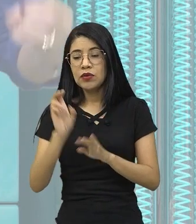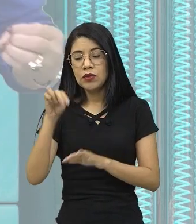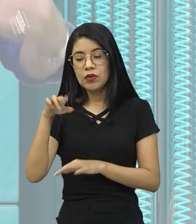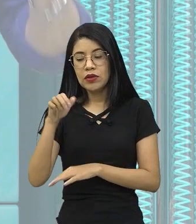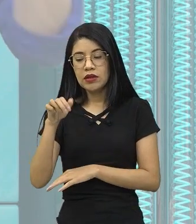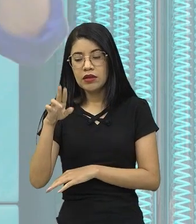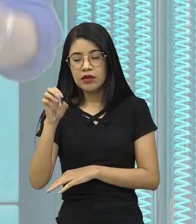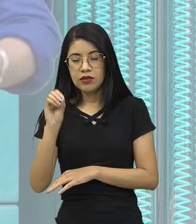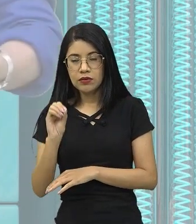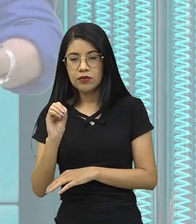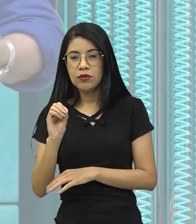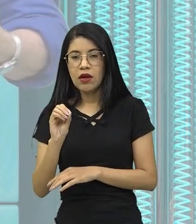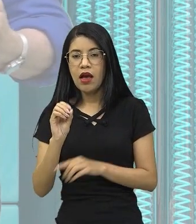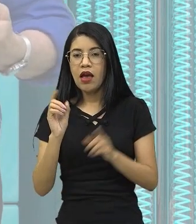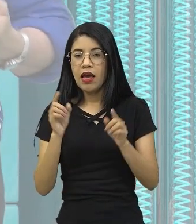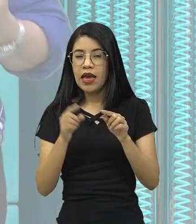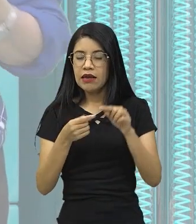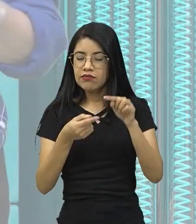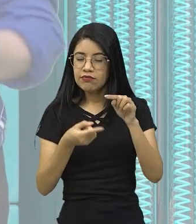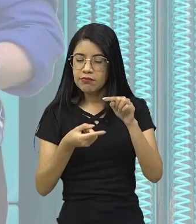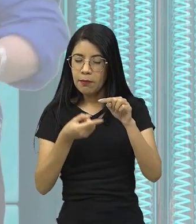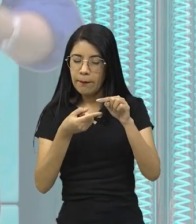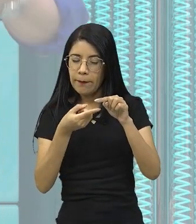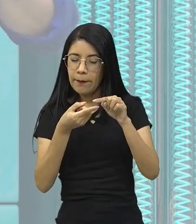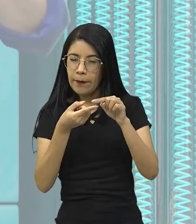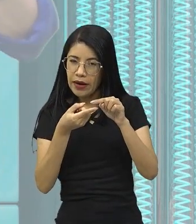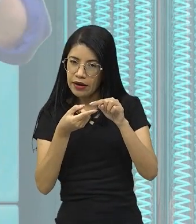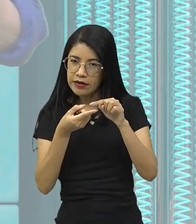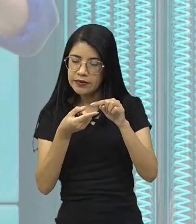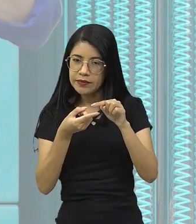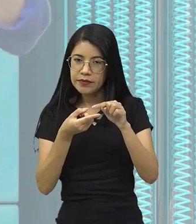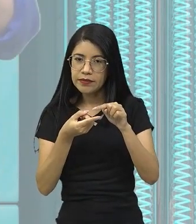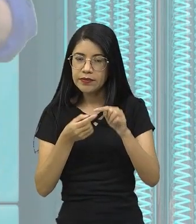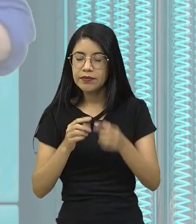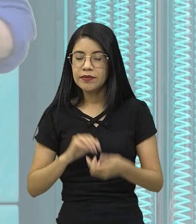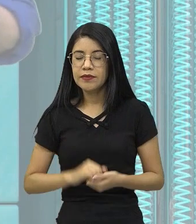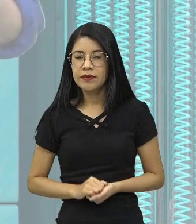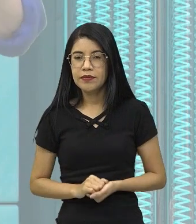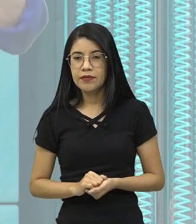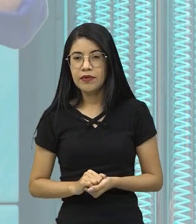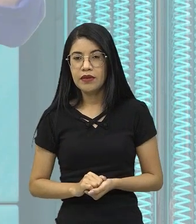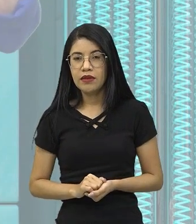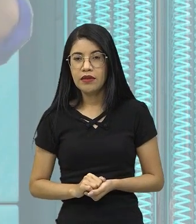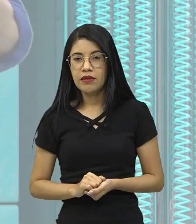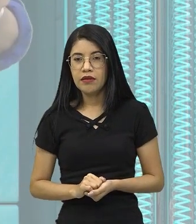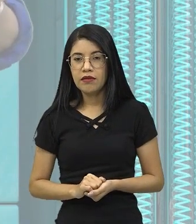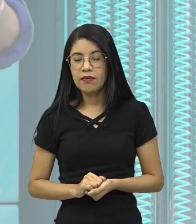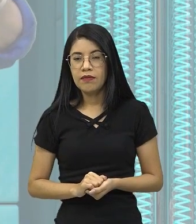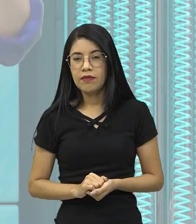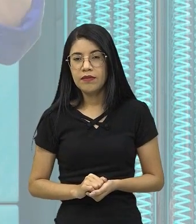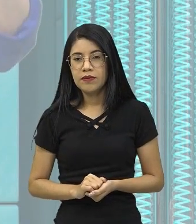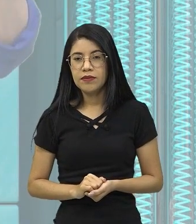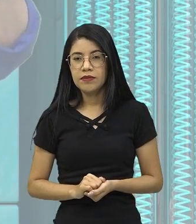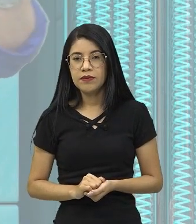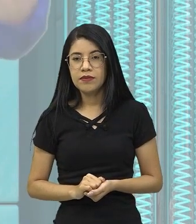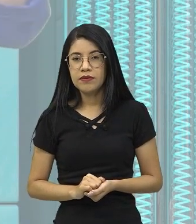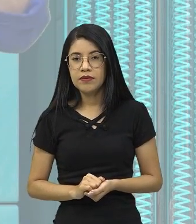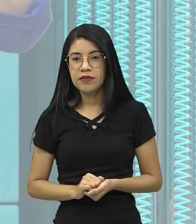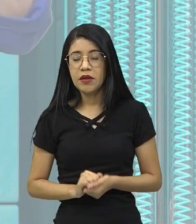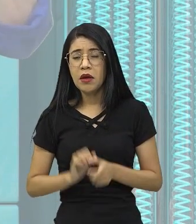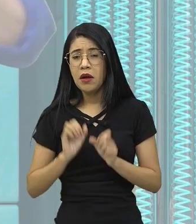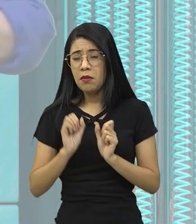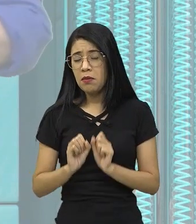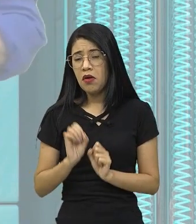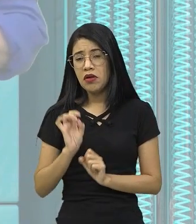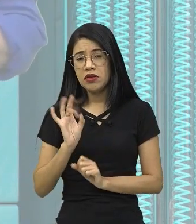pela própria nomenclatura, traz o sentido de que é um conto curtíssimo. Cabe